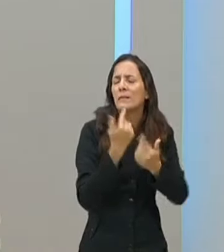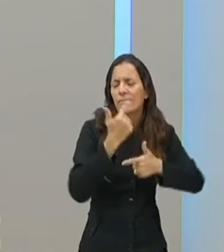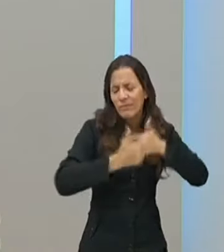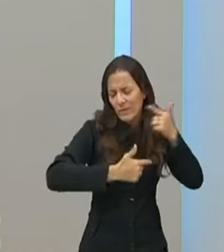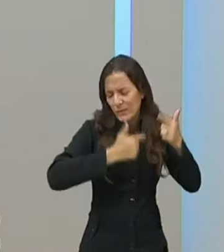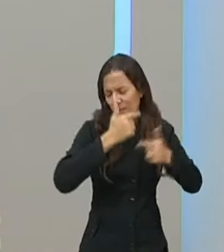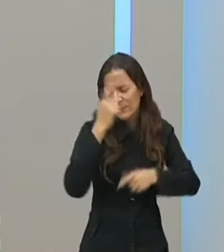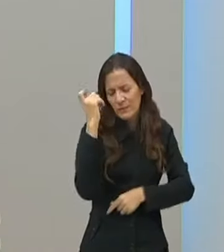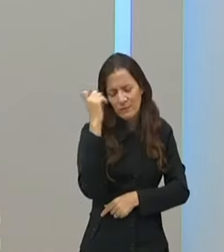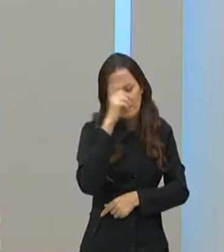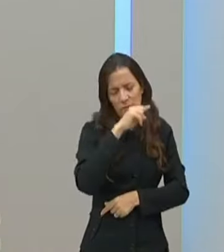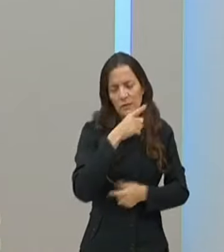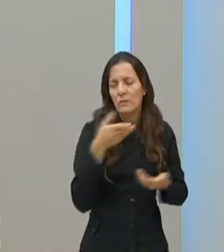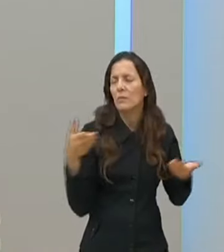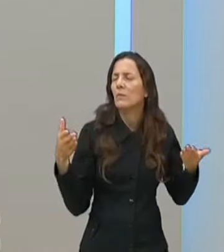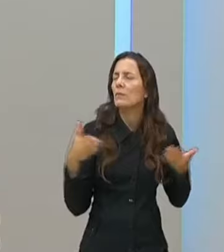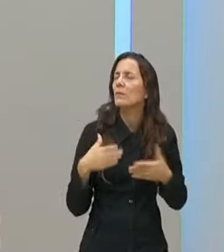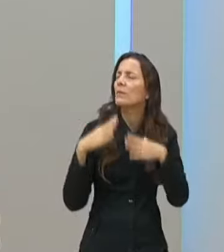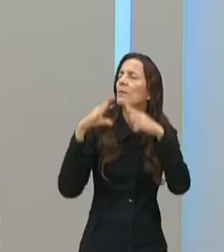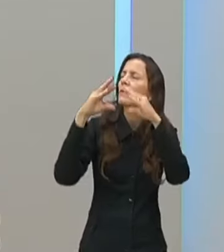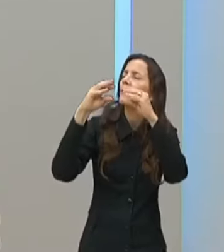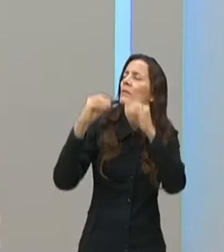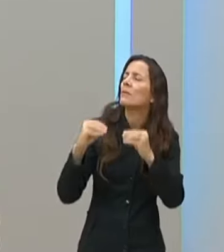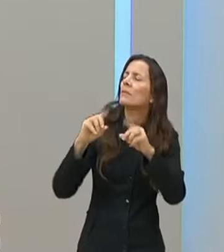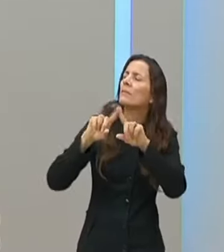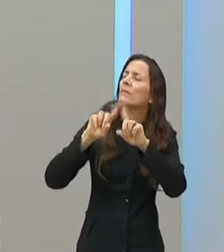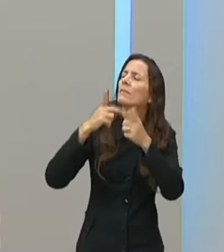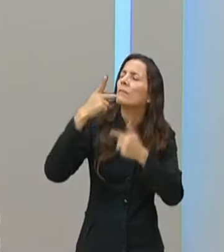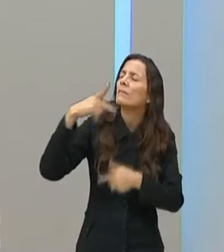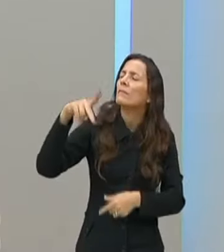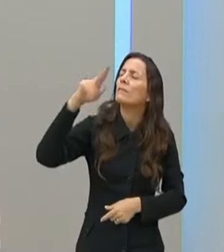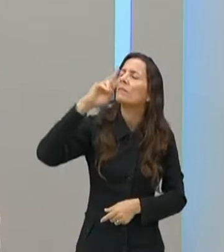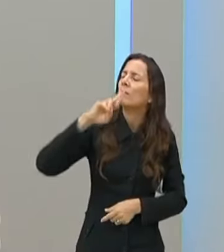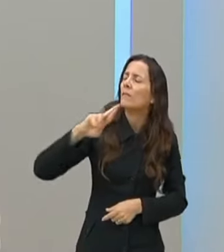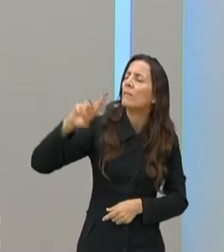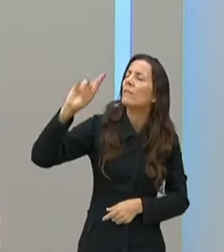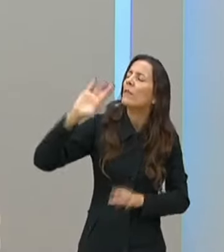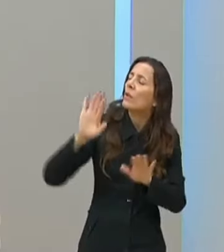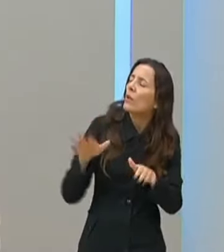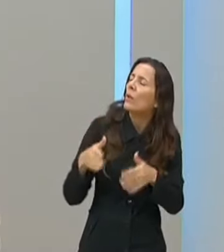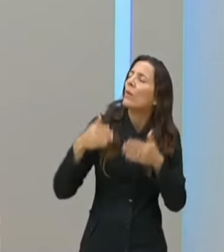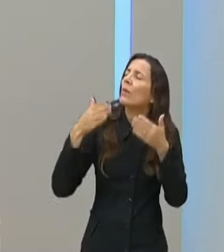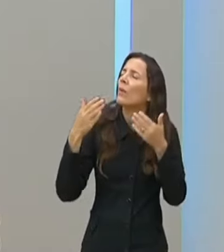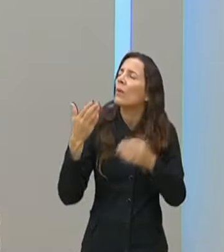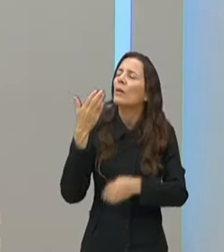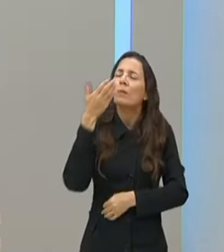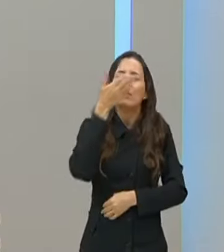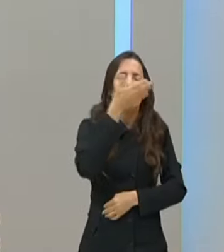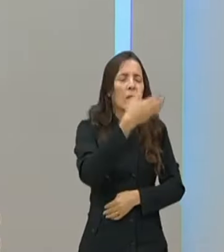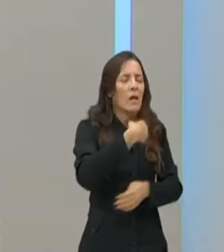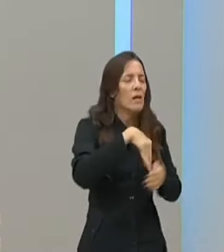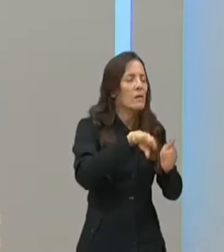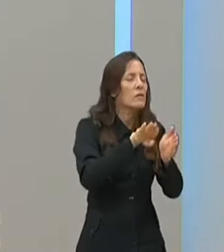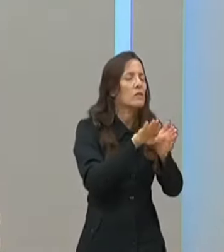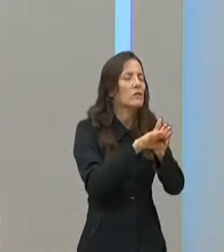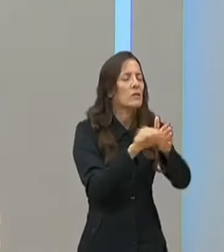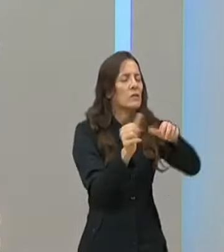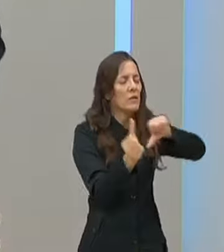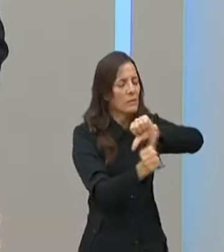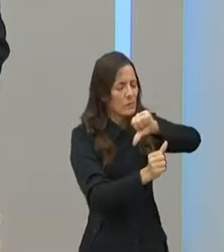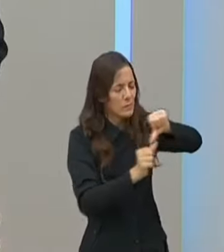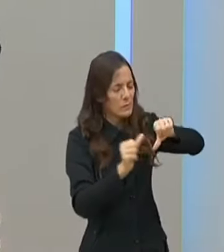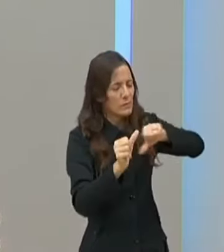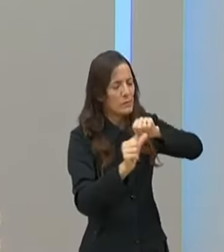tremenda nesta noite. Mas tu és aquele que, quando entra em um lar, muda todas